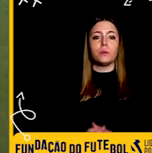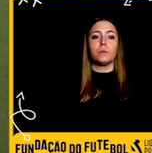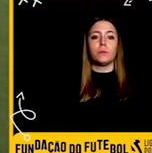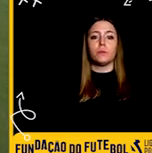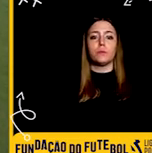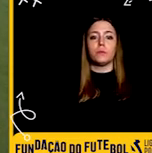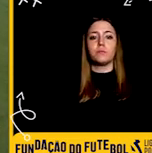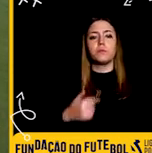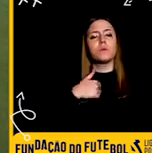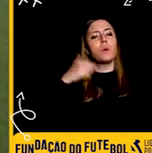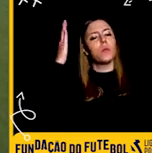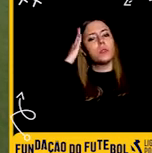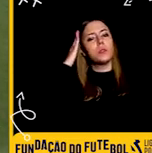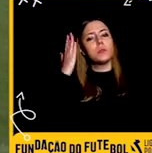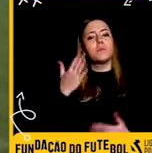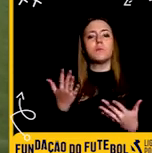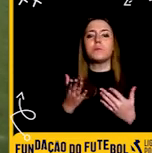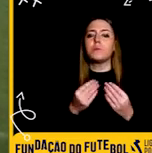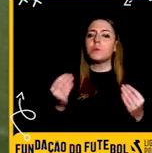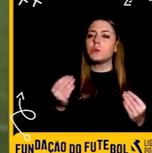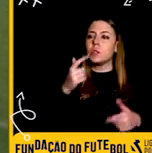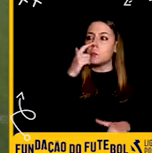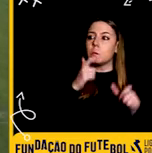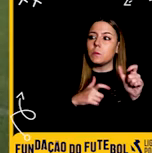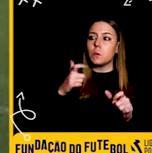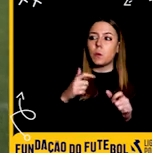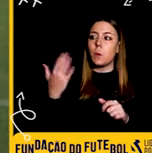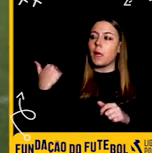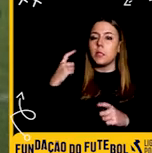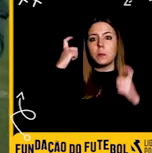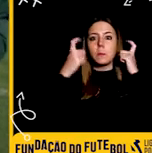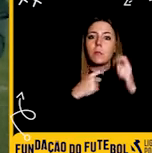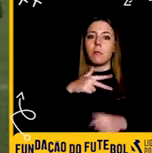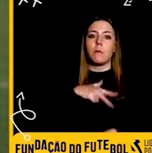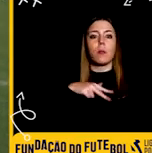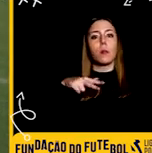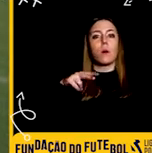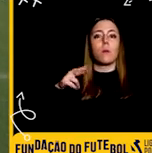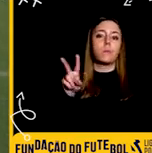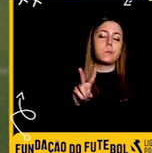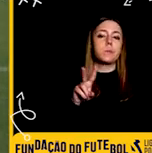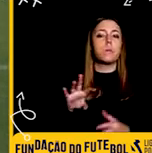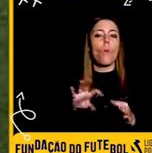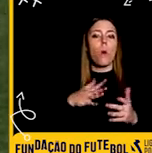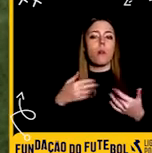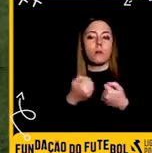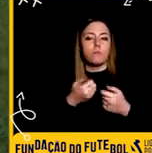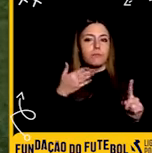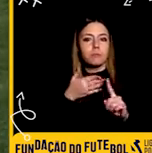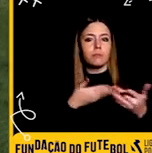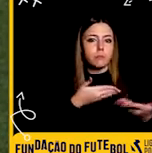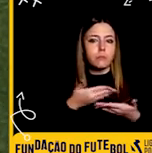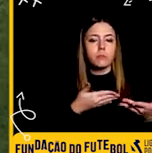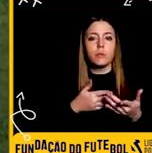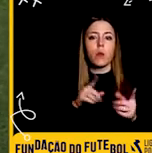encontravas? Eu acho que muita gente classificava a segunda liga como um jogo muito direto, como um jogo